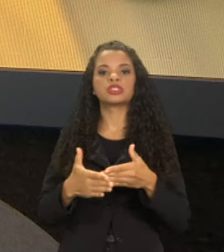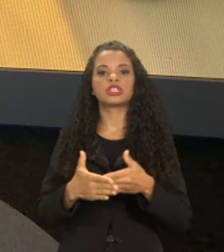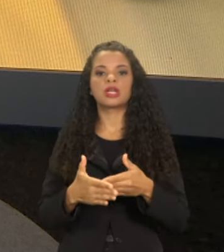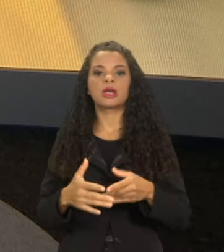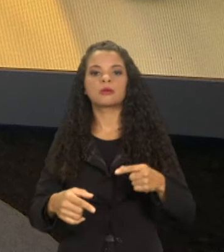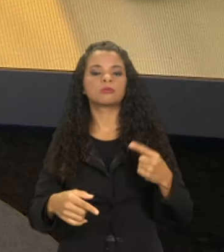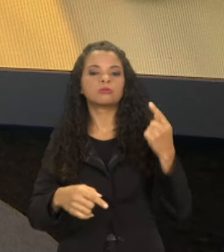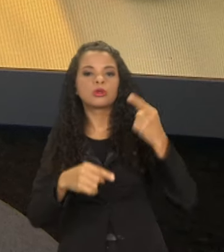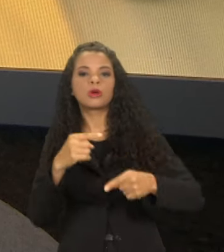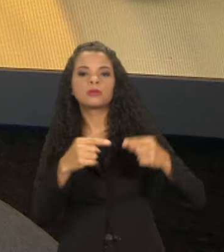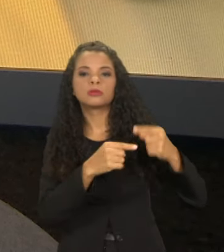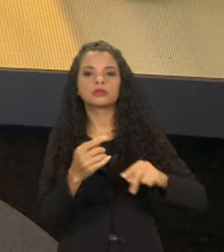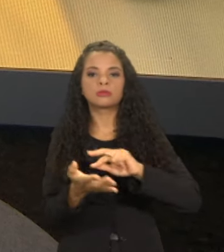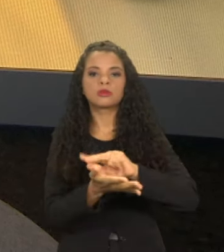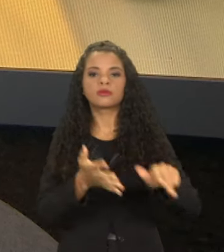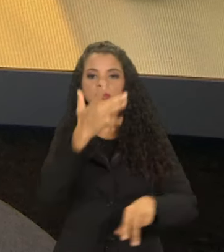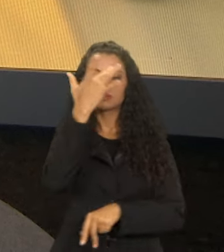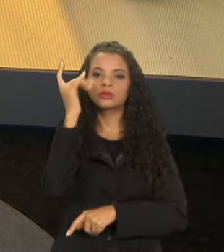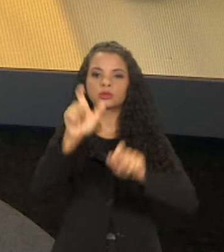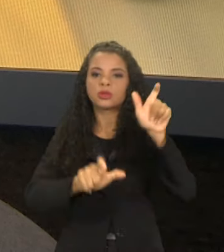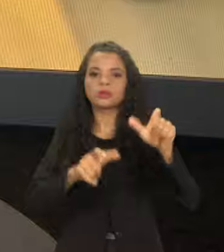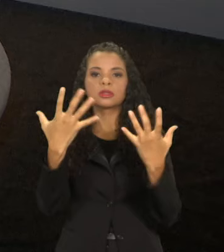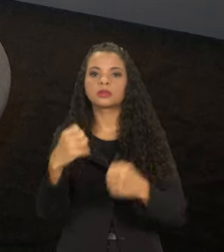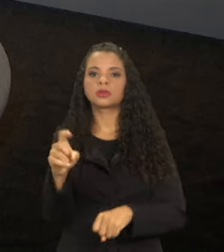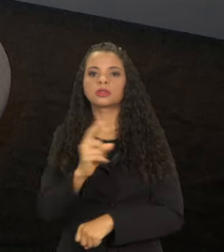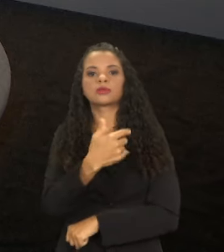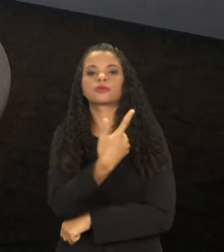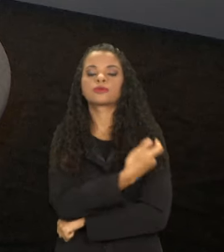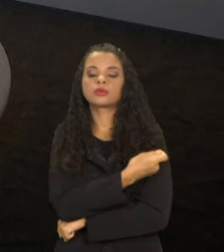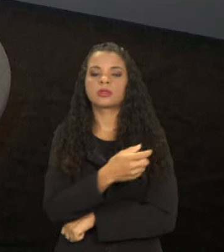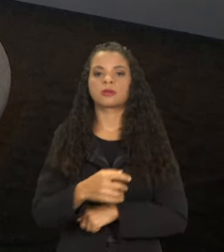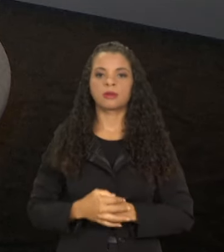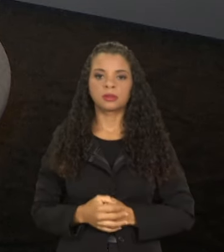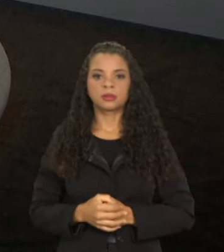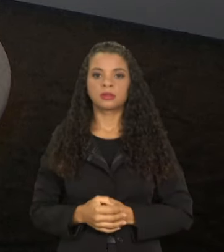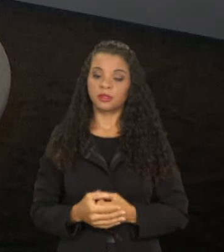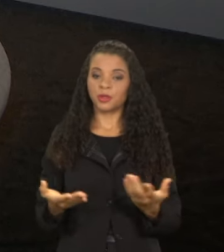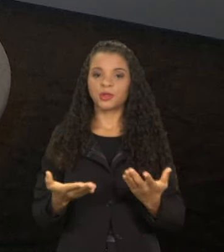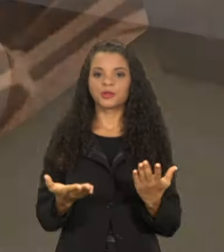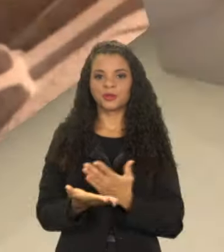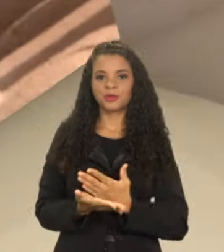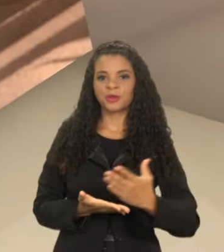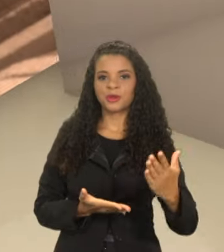vacinados e está suspenso por meio de liminar. O Direto do Plenário está no ar.